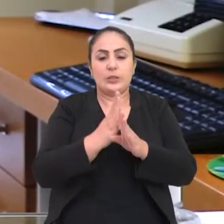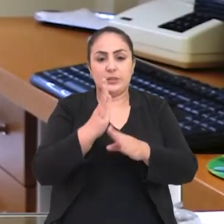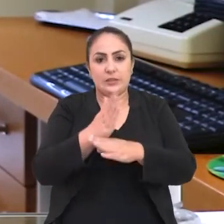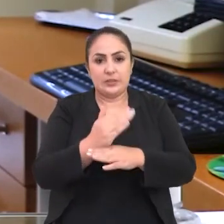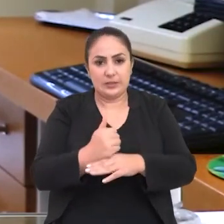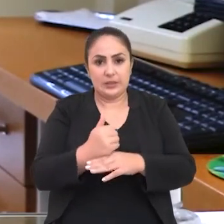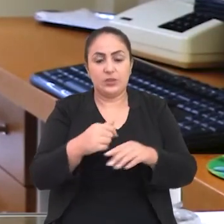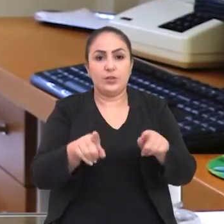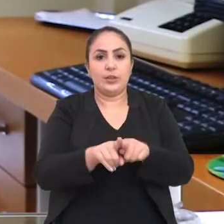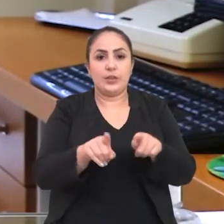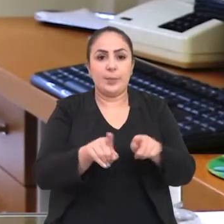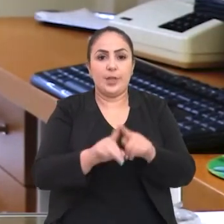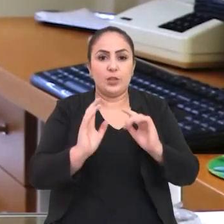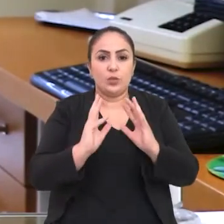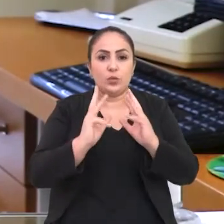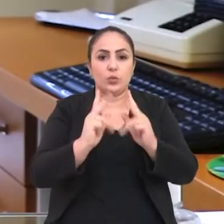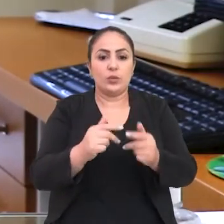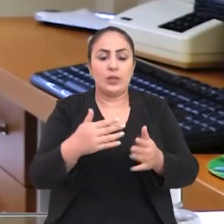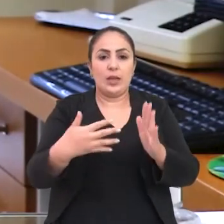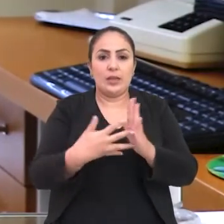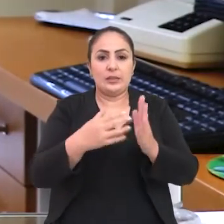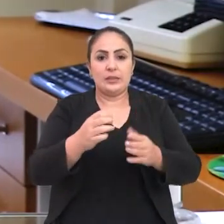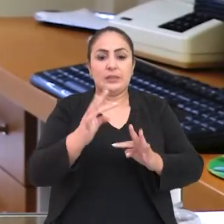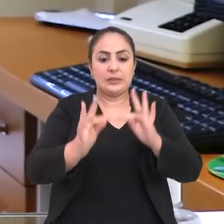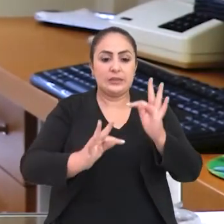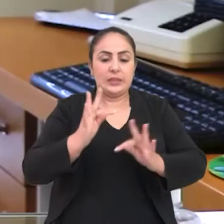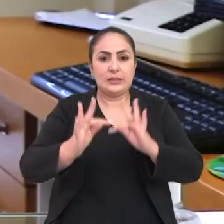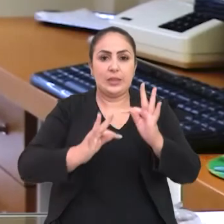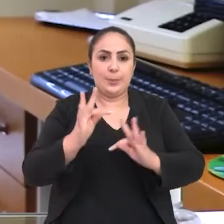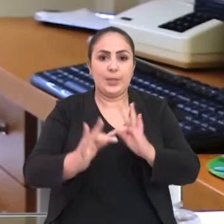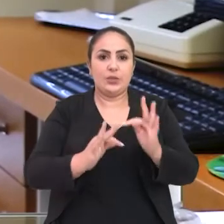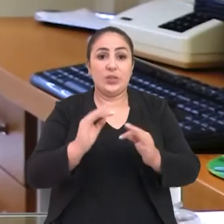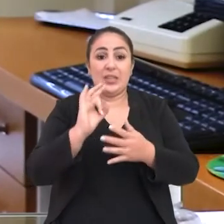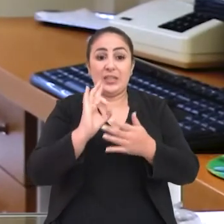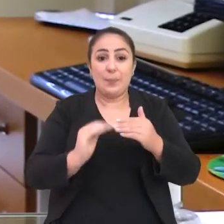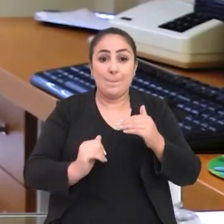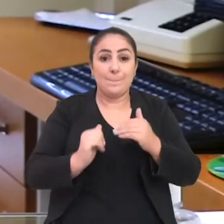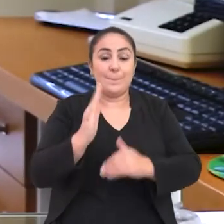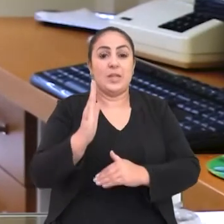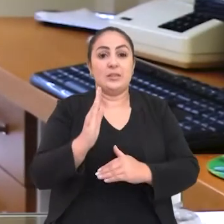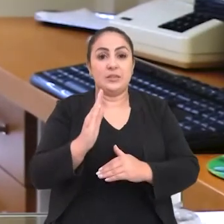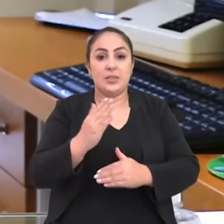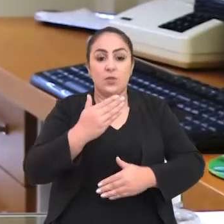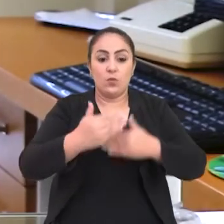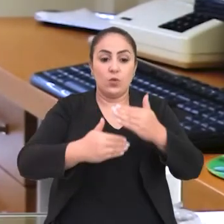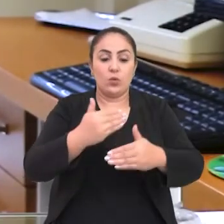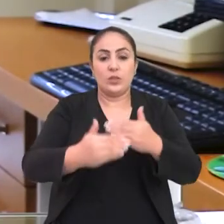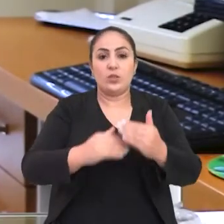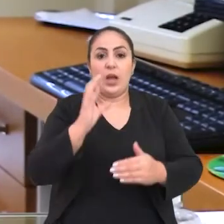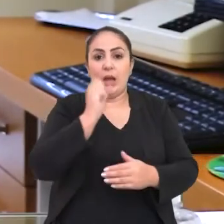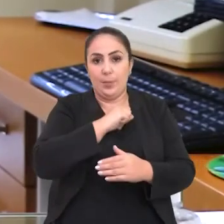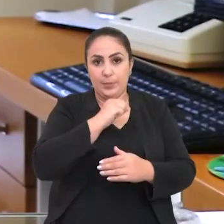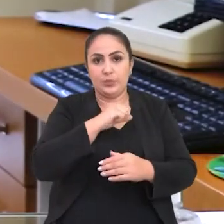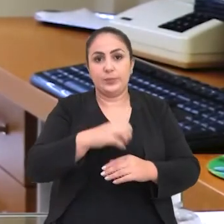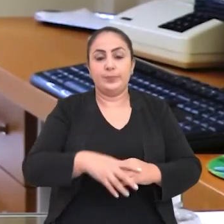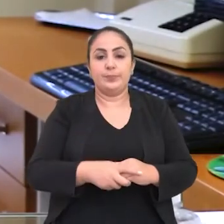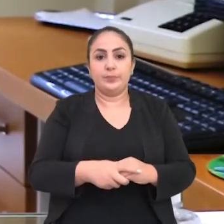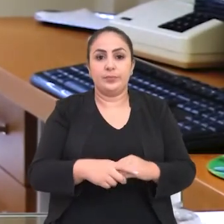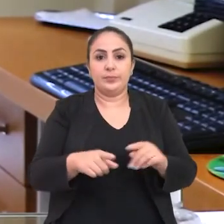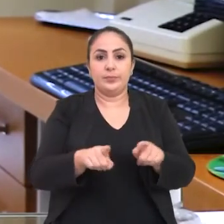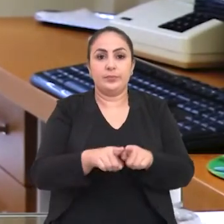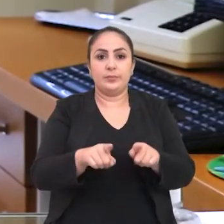do diagnóstico precoce e toda essa ênfase dos tratamentos, que cada vez vem evoluindo